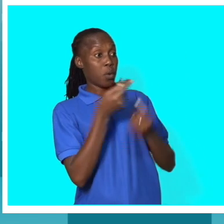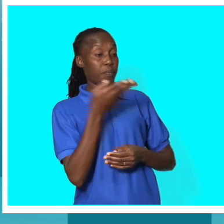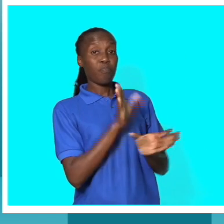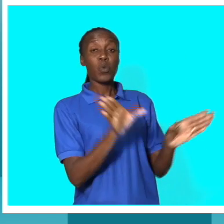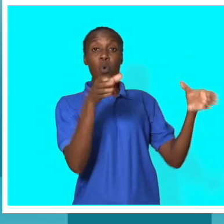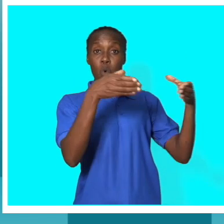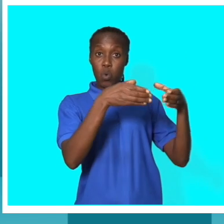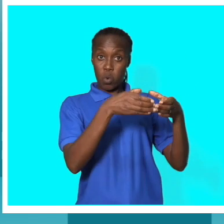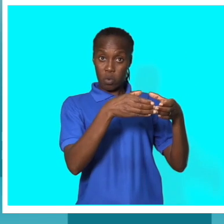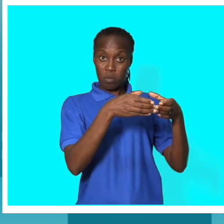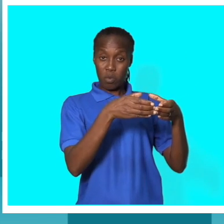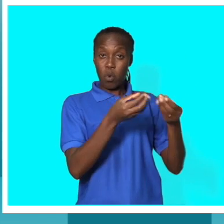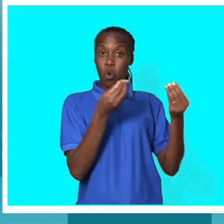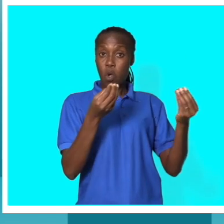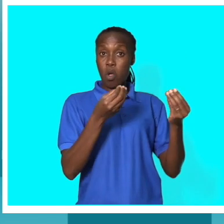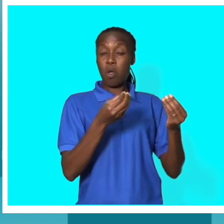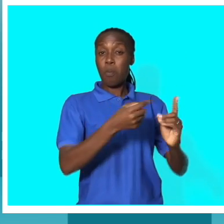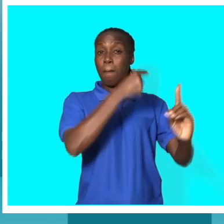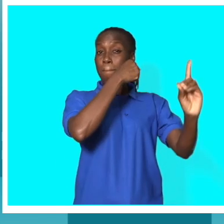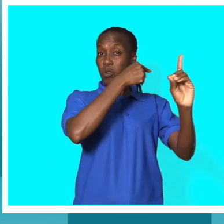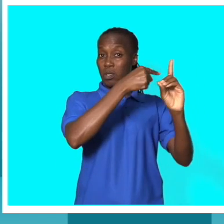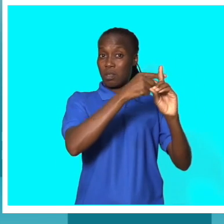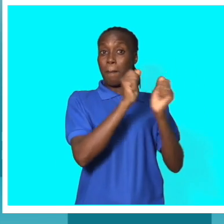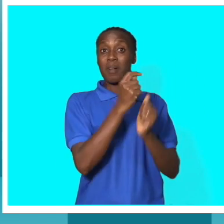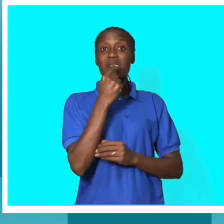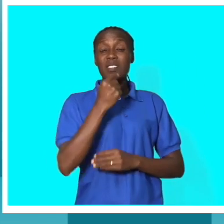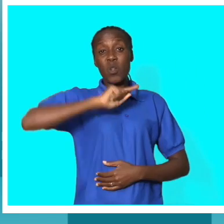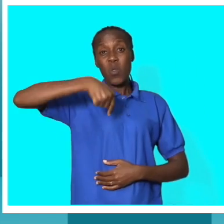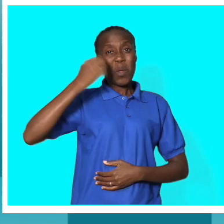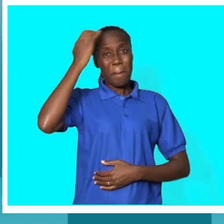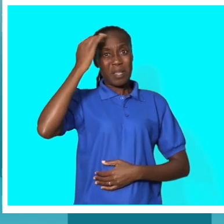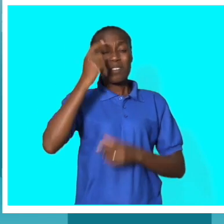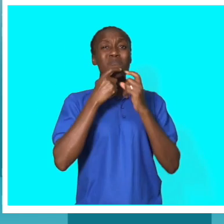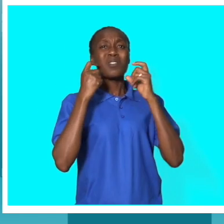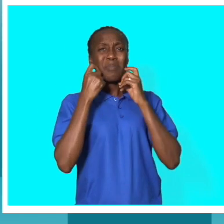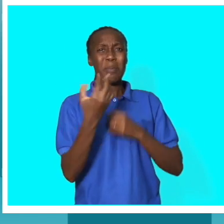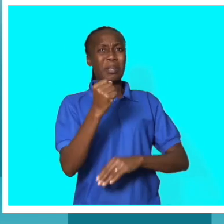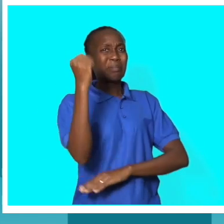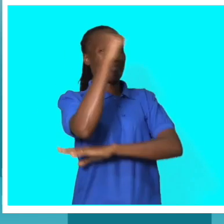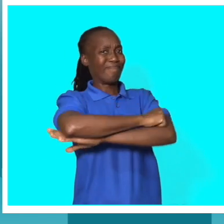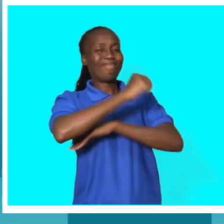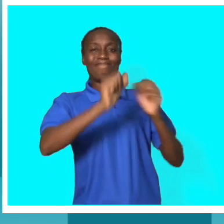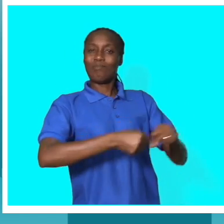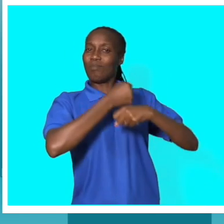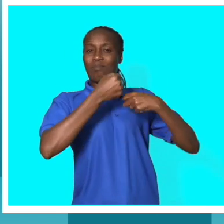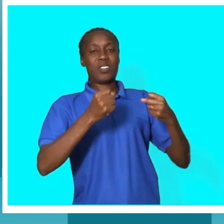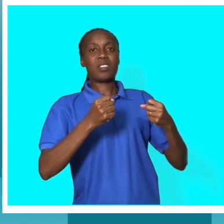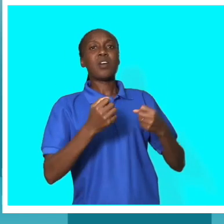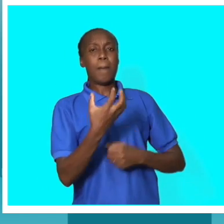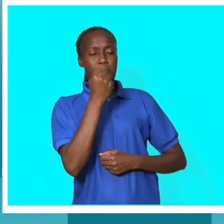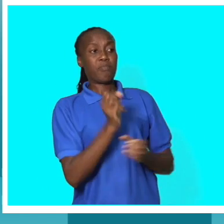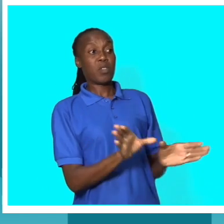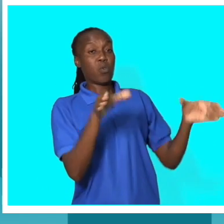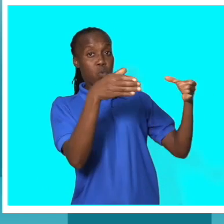este grupo de uma forma positiva. É que não podemos pensar que é um grupo em que Moçambique vai lá para morrer. Pelo contrário, vai ser um grupo em que nós